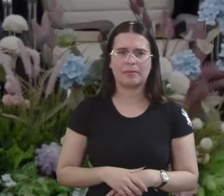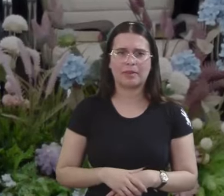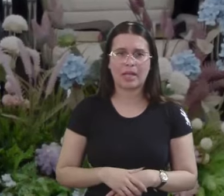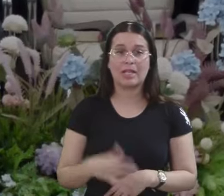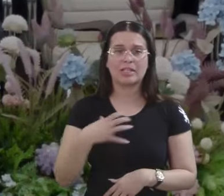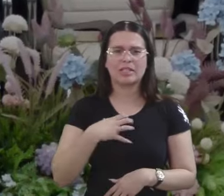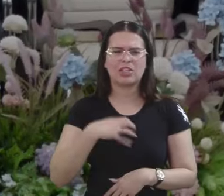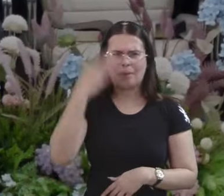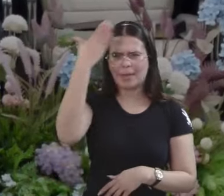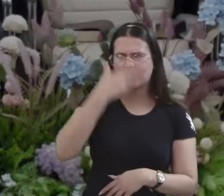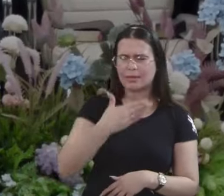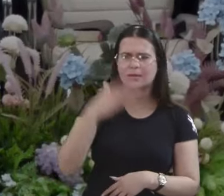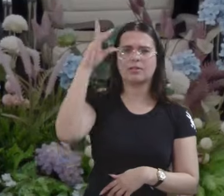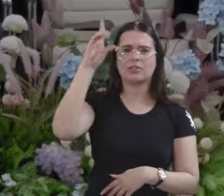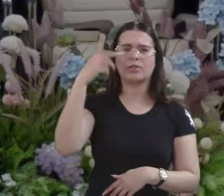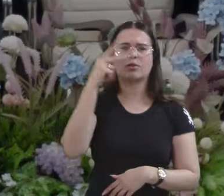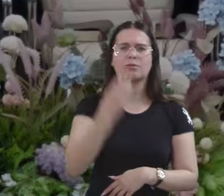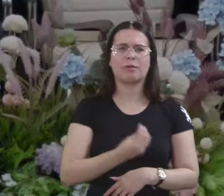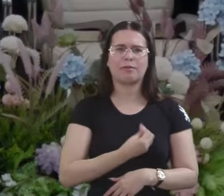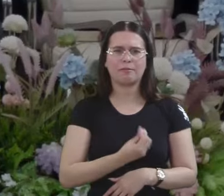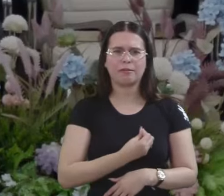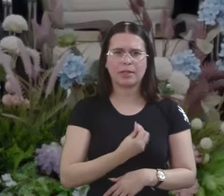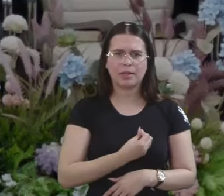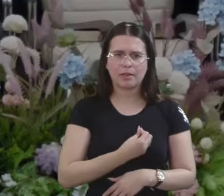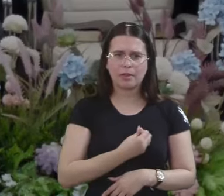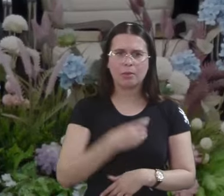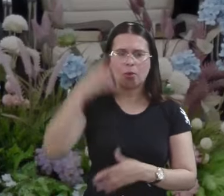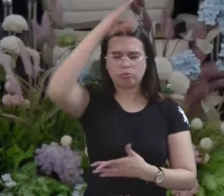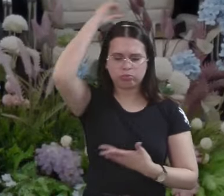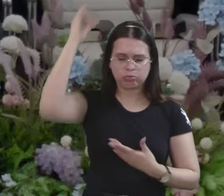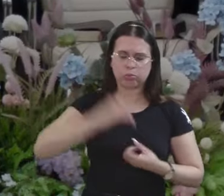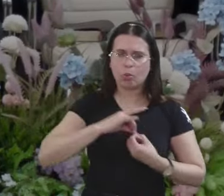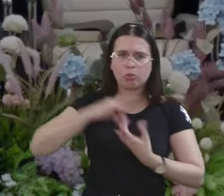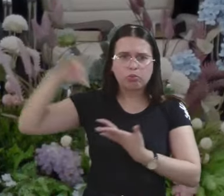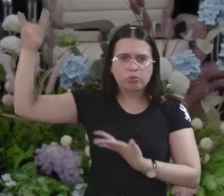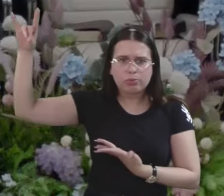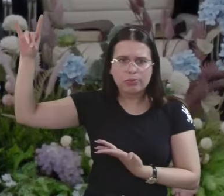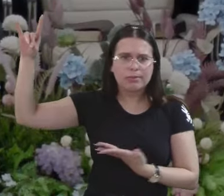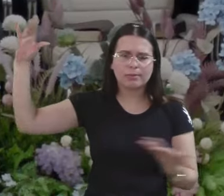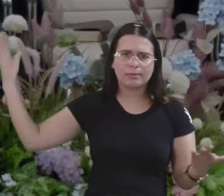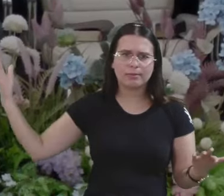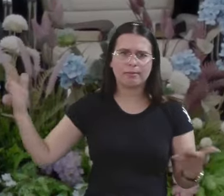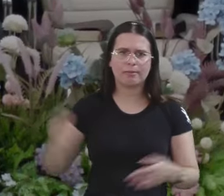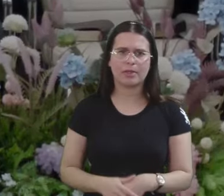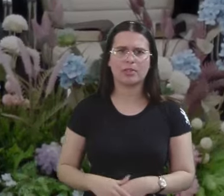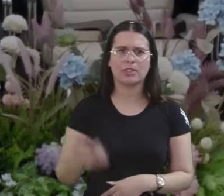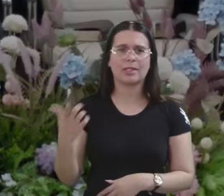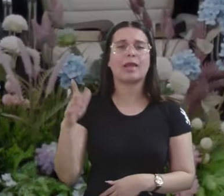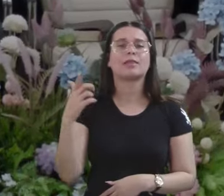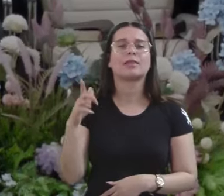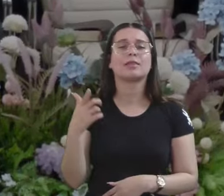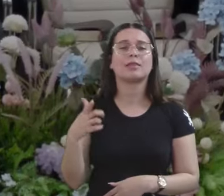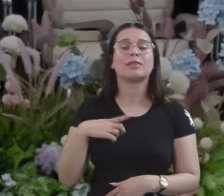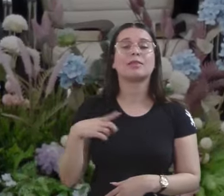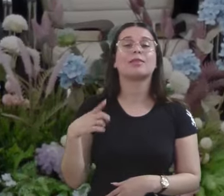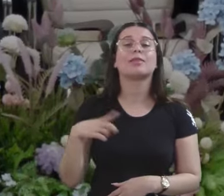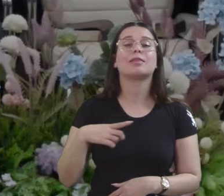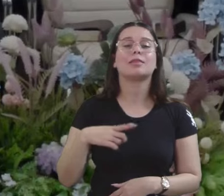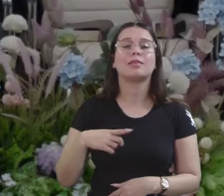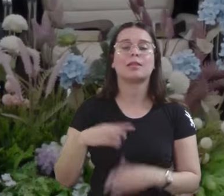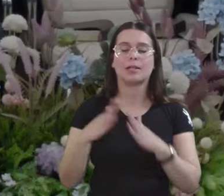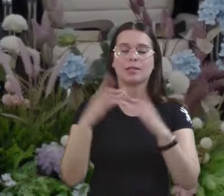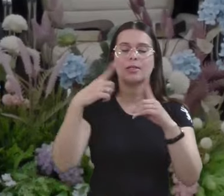de Deus já correu. Daí... aleluia, não adianta ter a igreja de grife, adianta o Espírito de